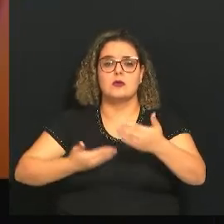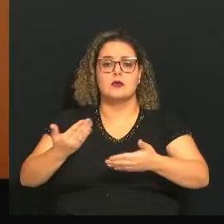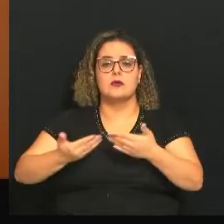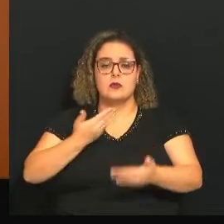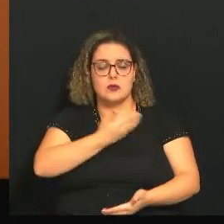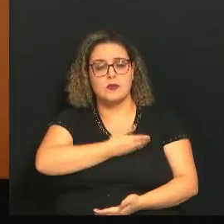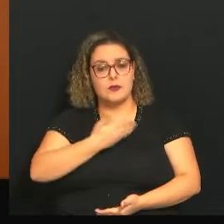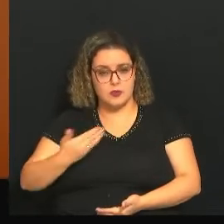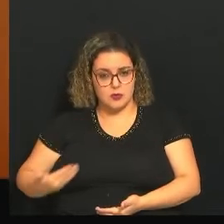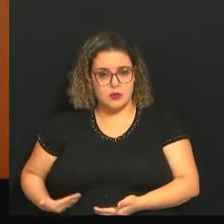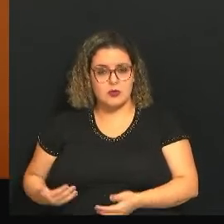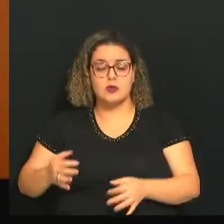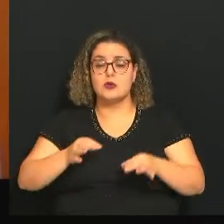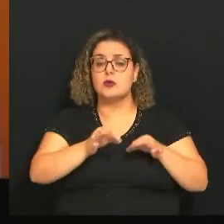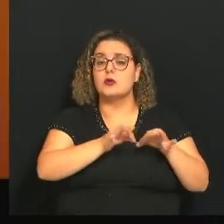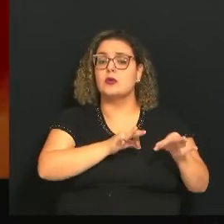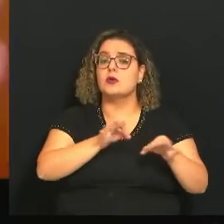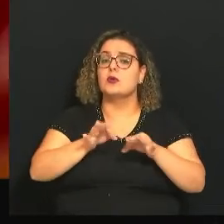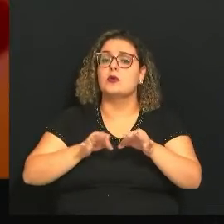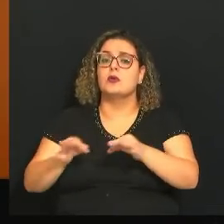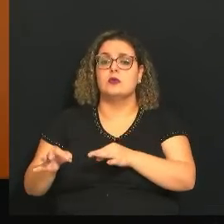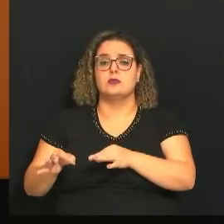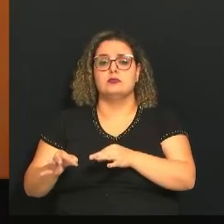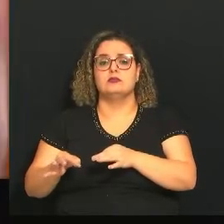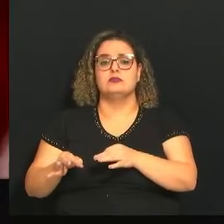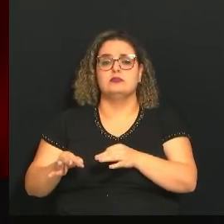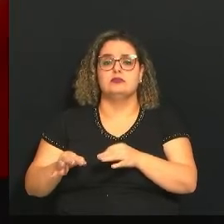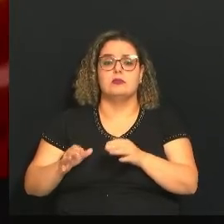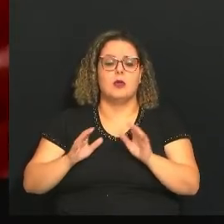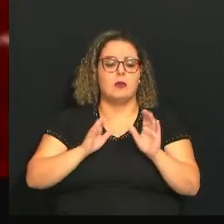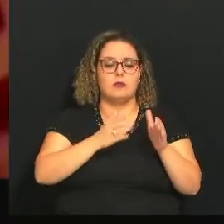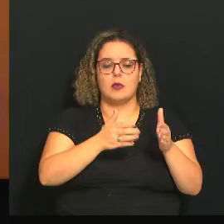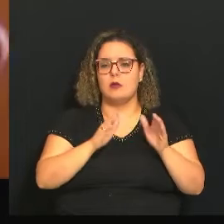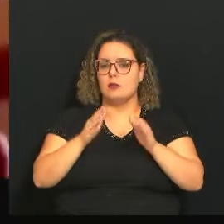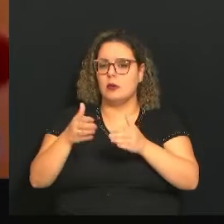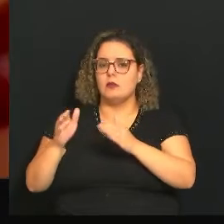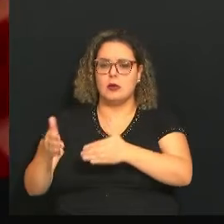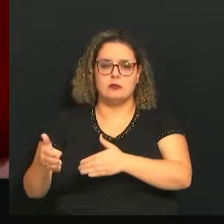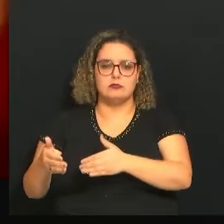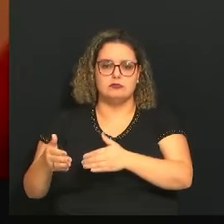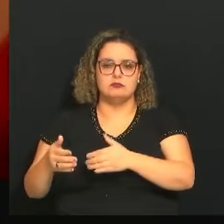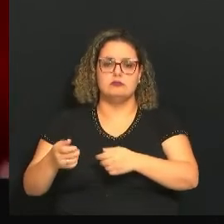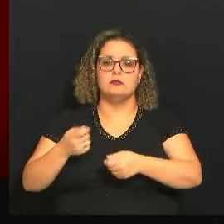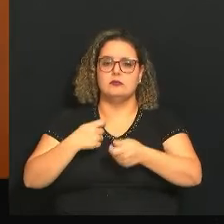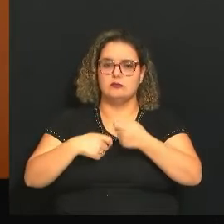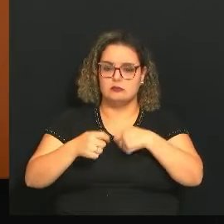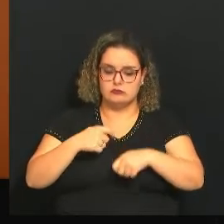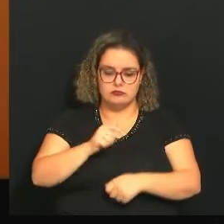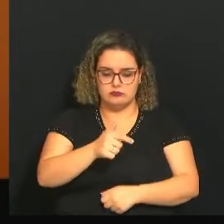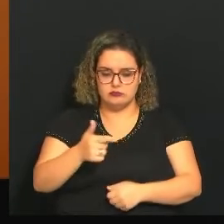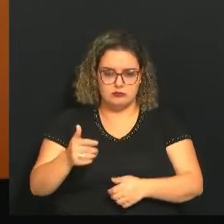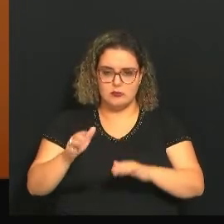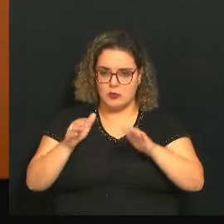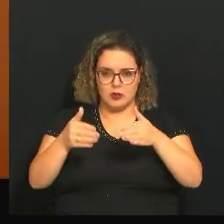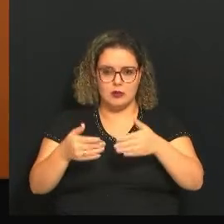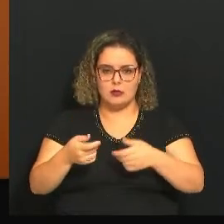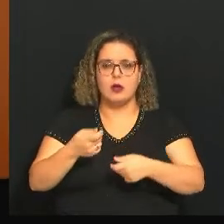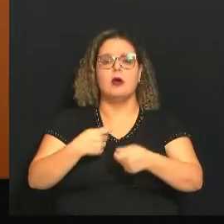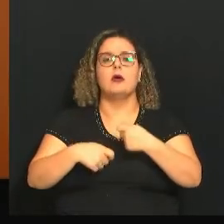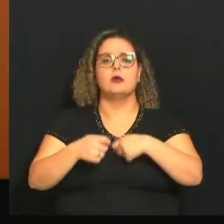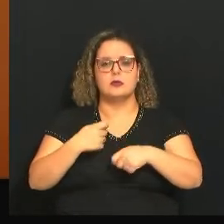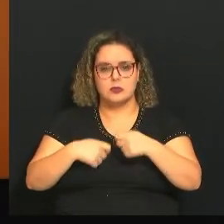organizem, né, em torno de suas entidades, se as entidades estão ligadas à administração, que as oposições